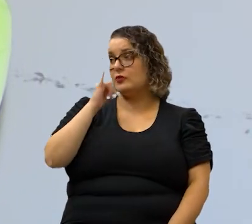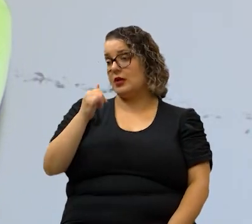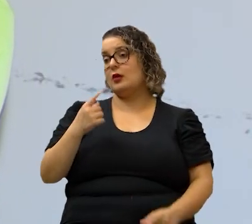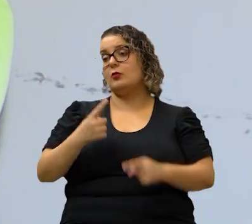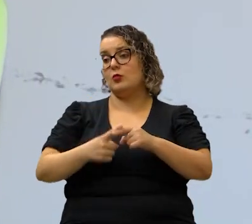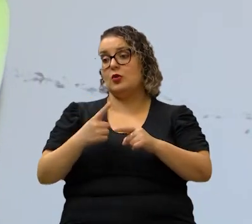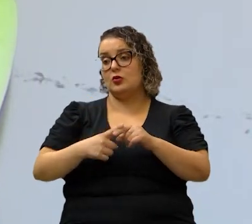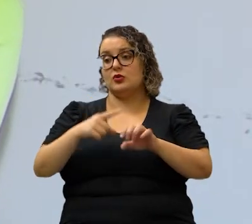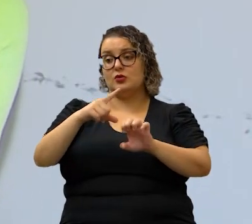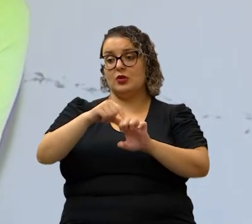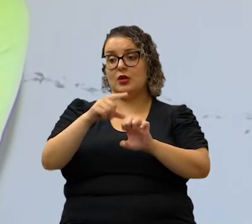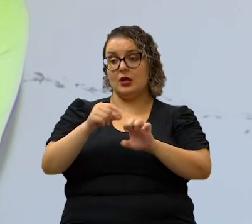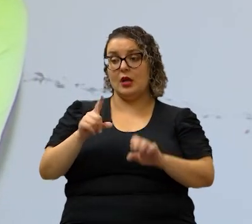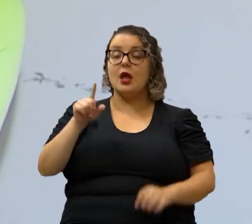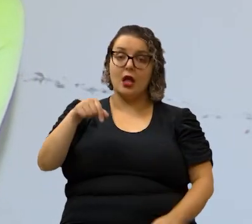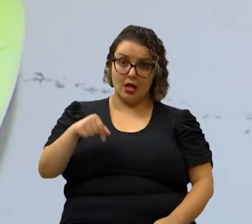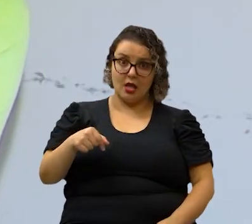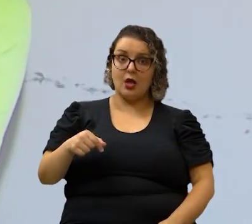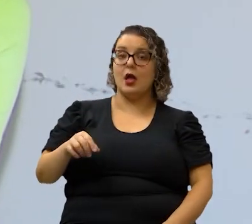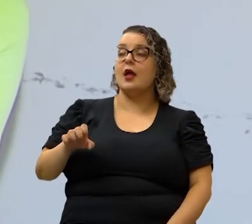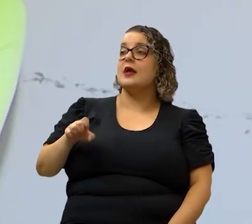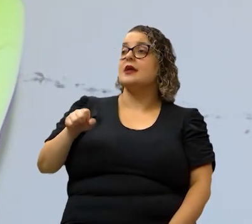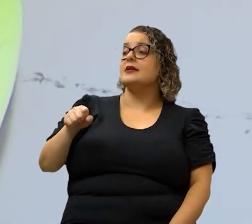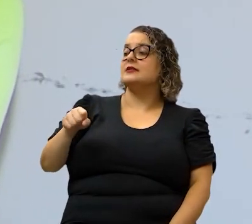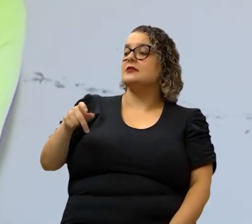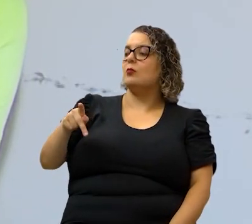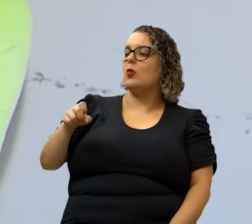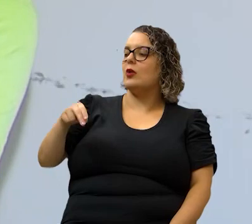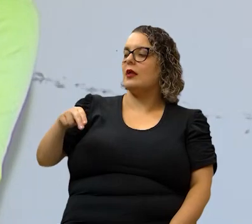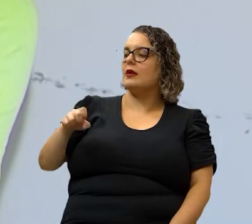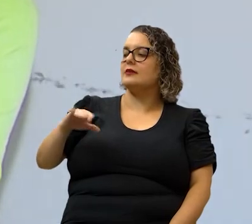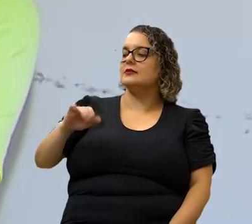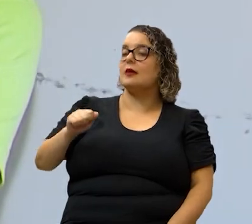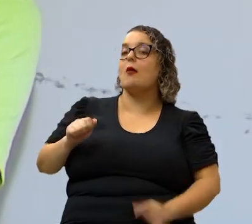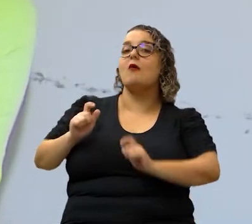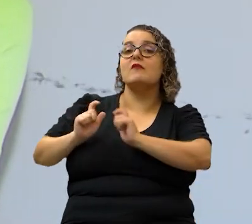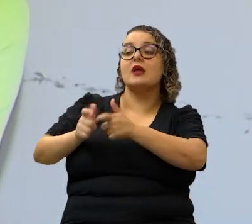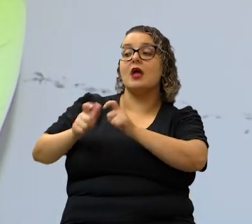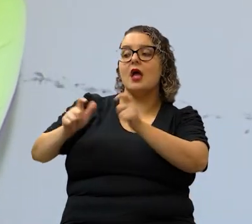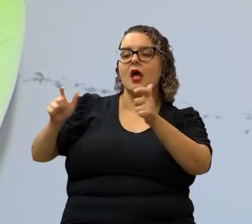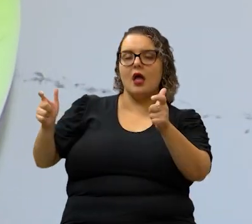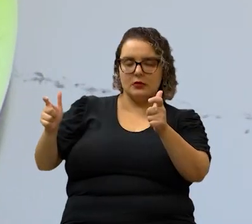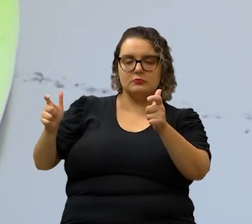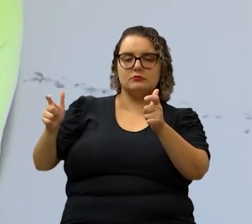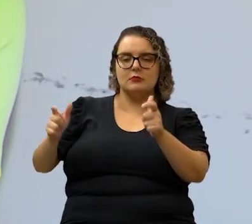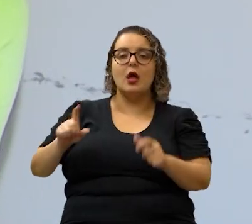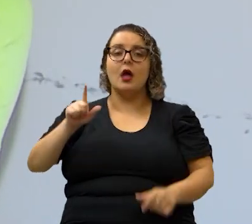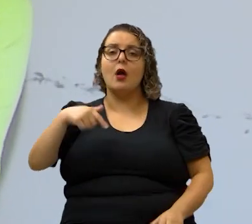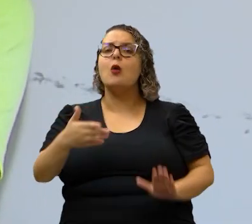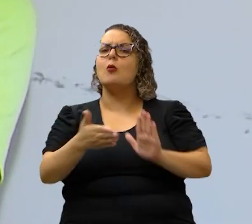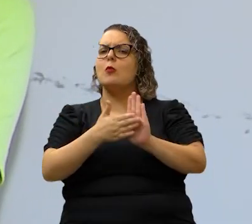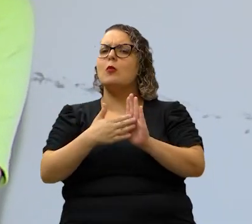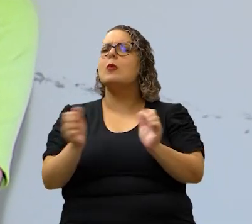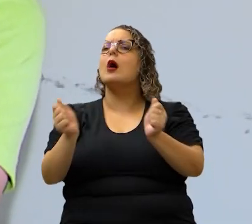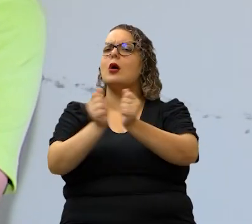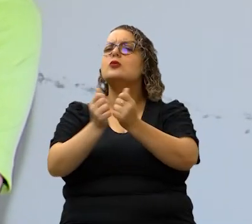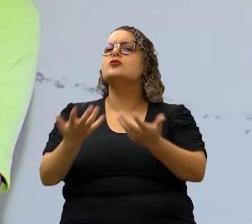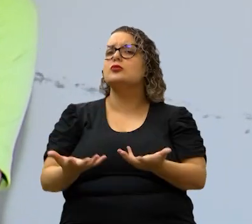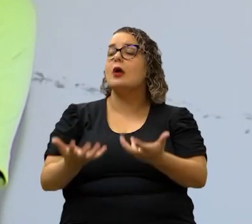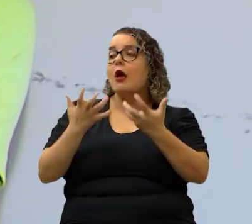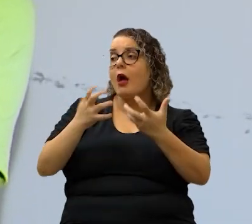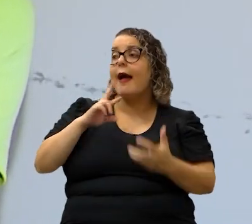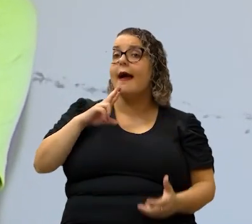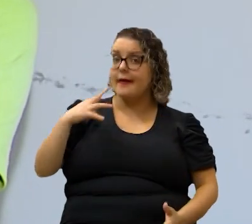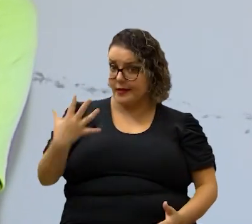de falar porque eu acho que o empreendedorismo ele é exponencial e quando ele vem junto com o propósito, né, com algo que você quer